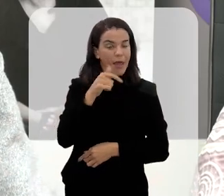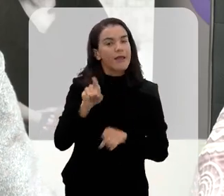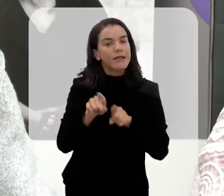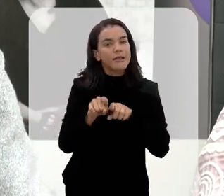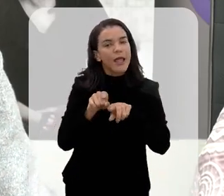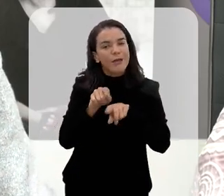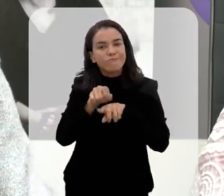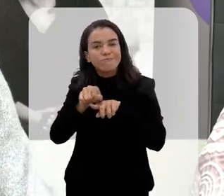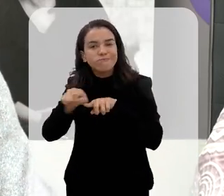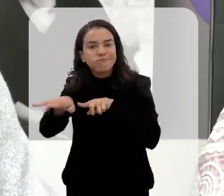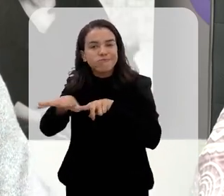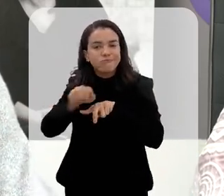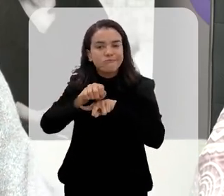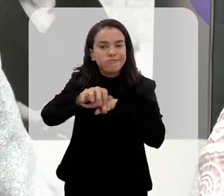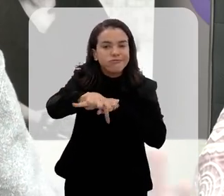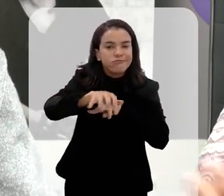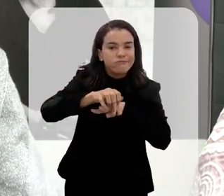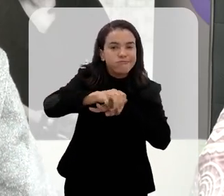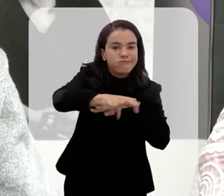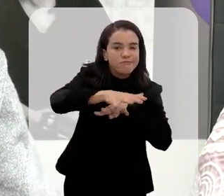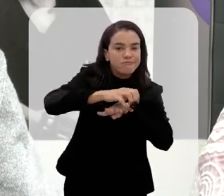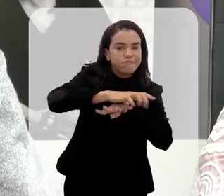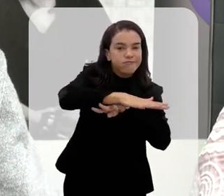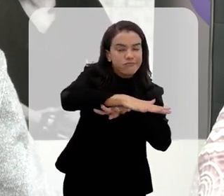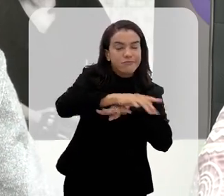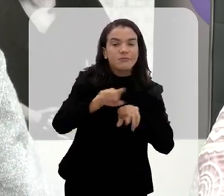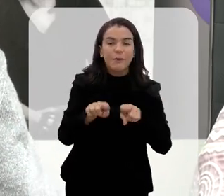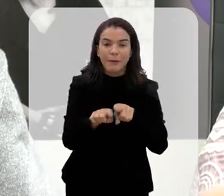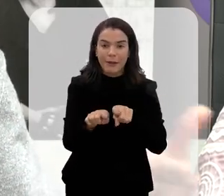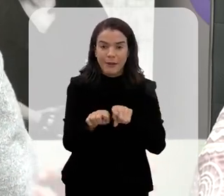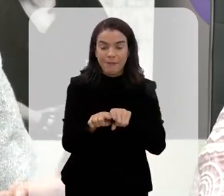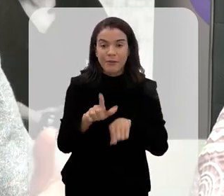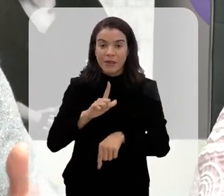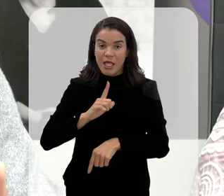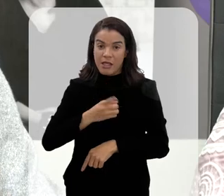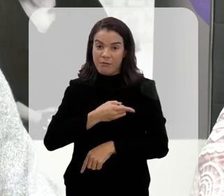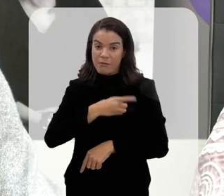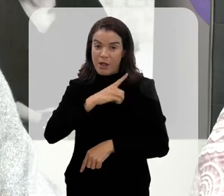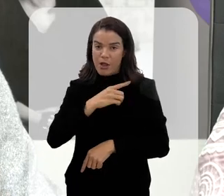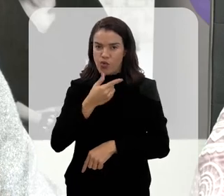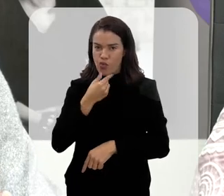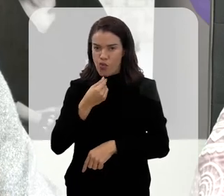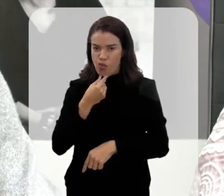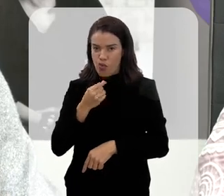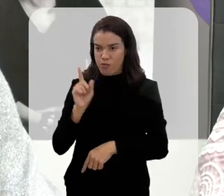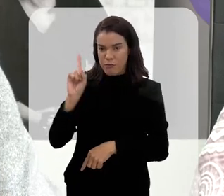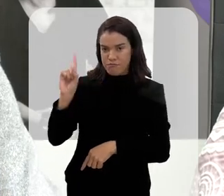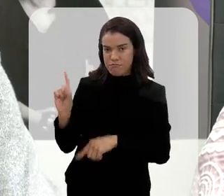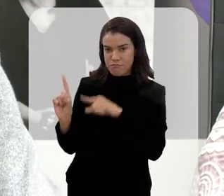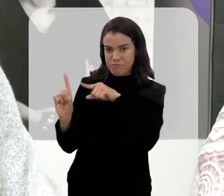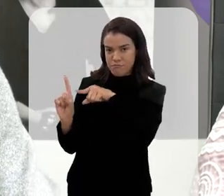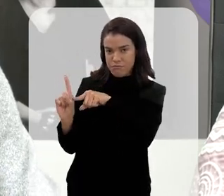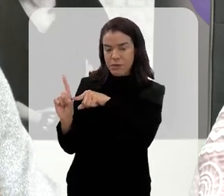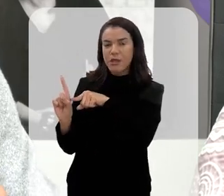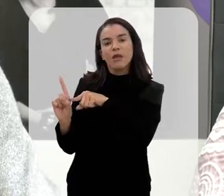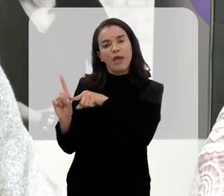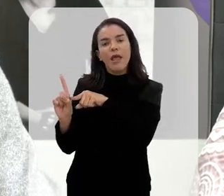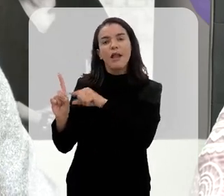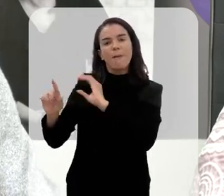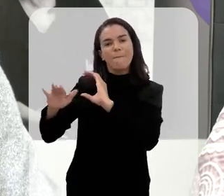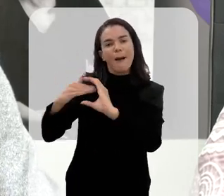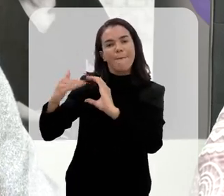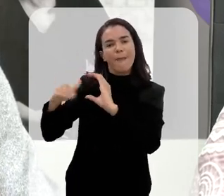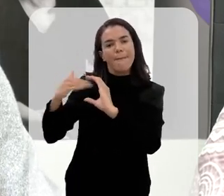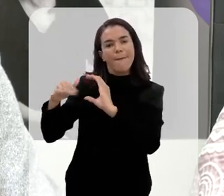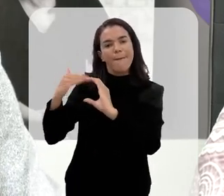mulher. E fora, meninas, que os delegados, né, do sexo masculino, vira e mexe, eles